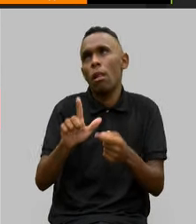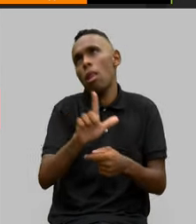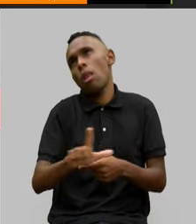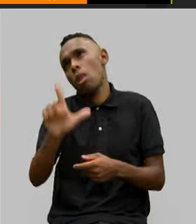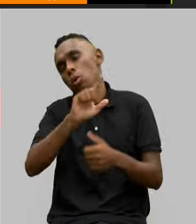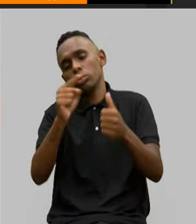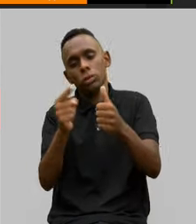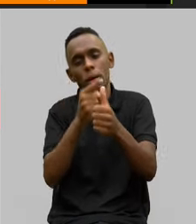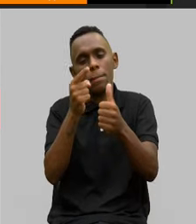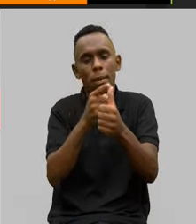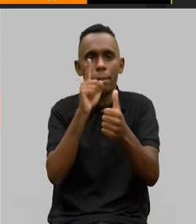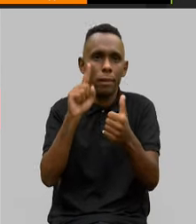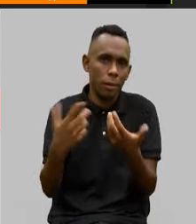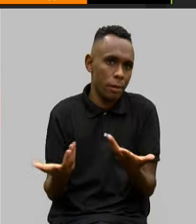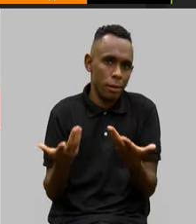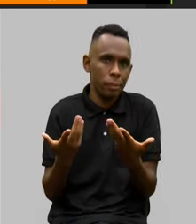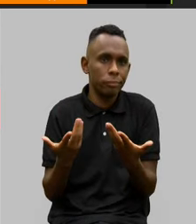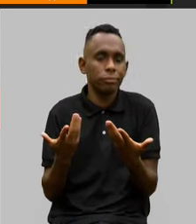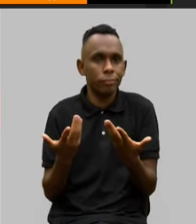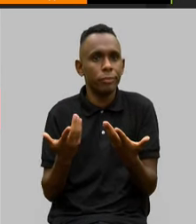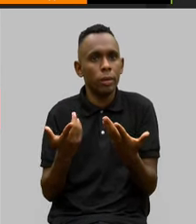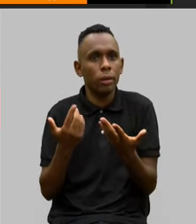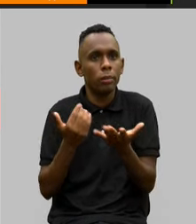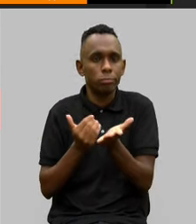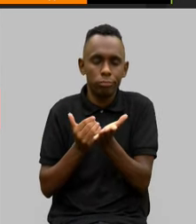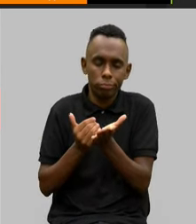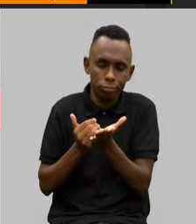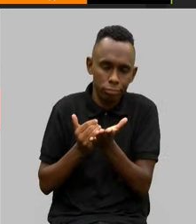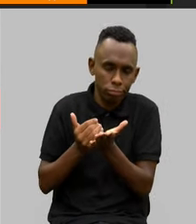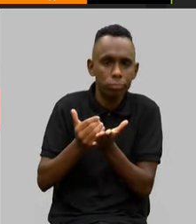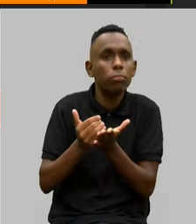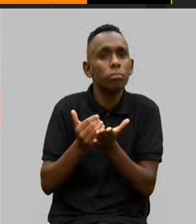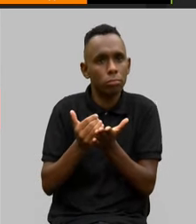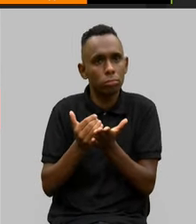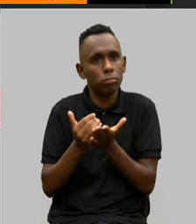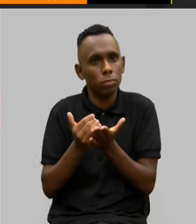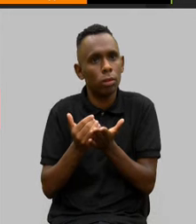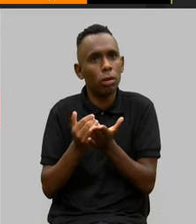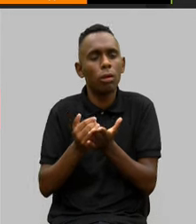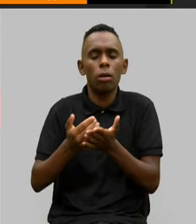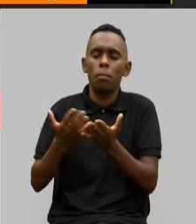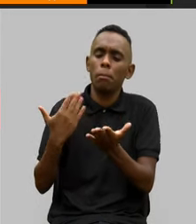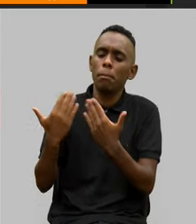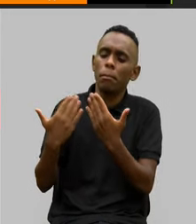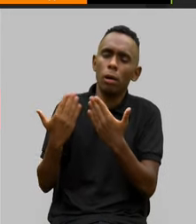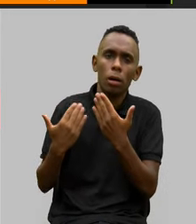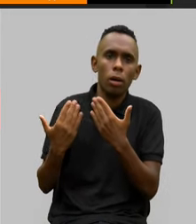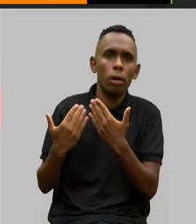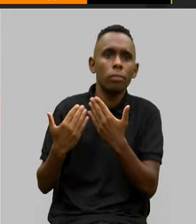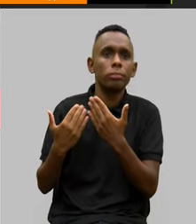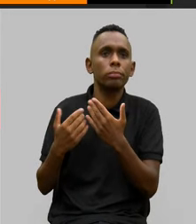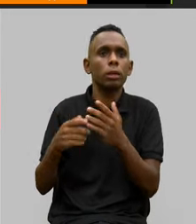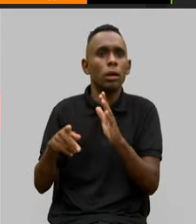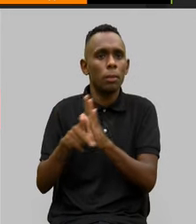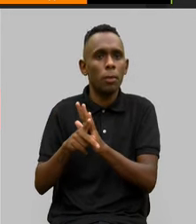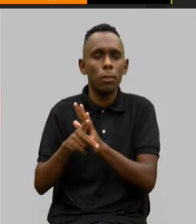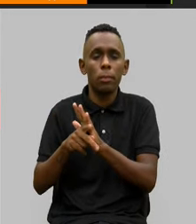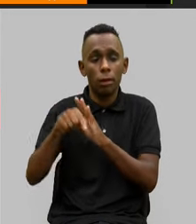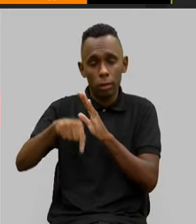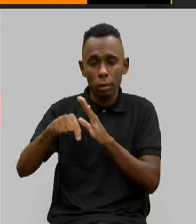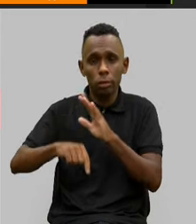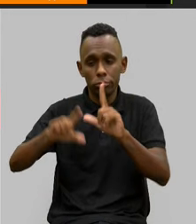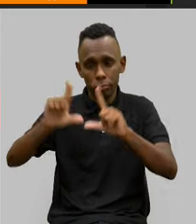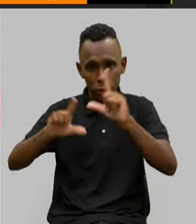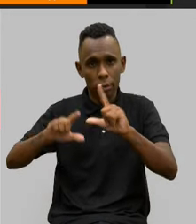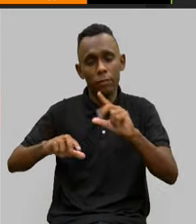primeiro lugar eu até dando ali inicialmente eh uma conversa com a com a TV né da aqui da Assembleia que